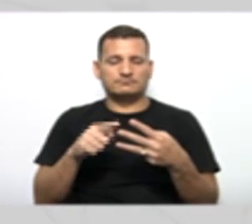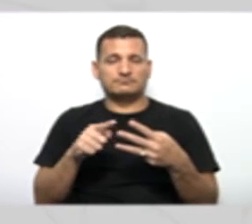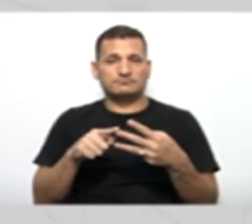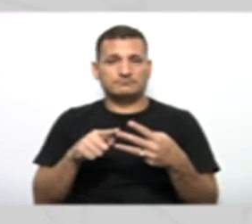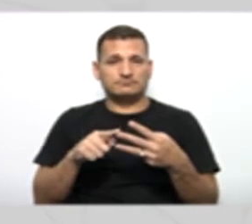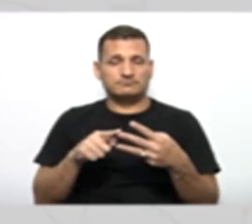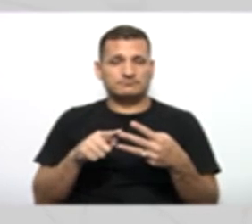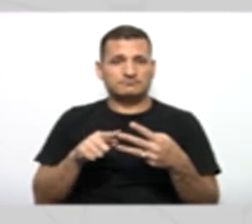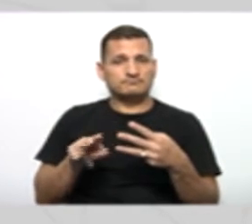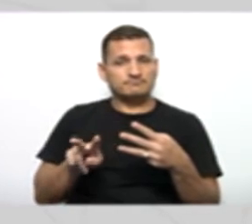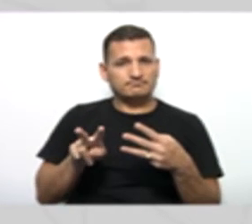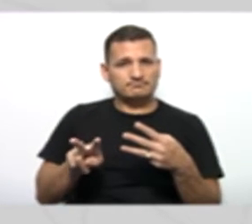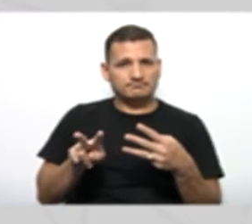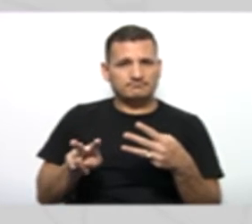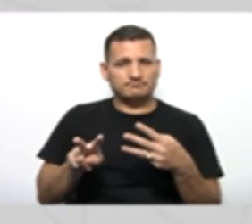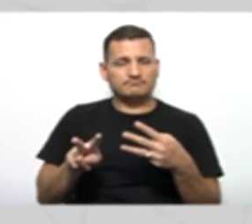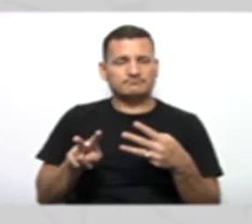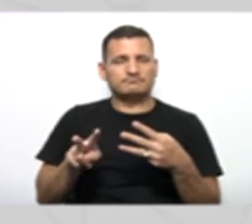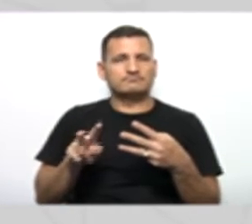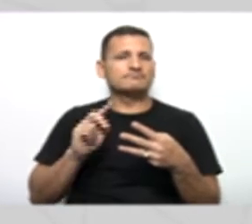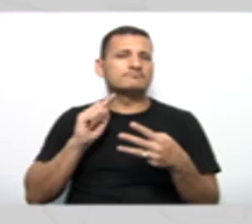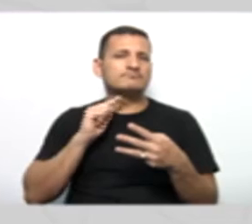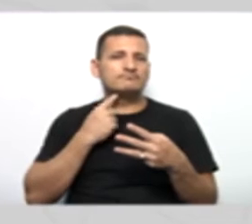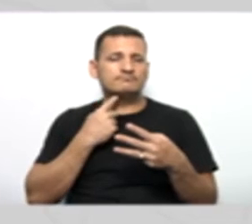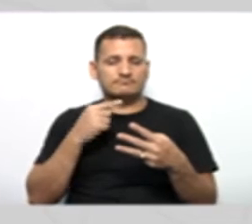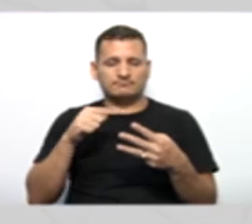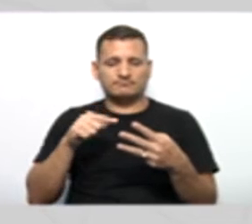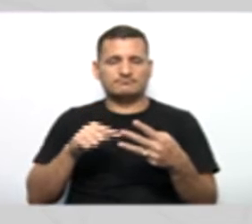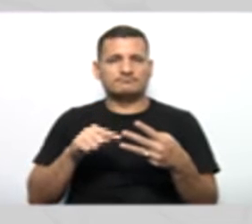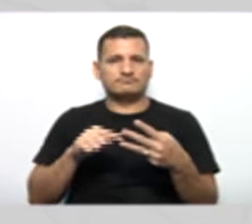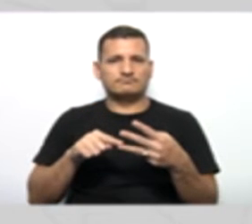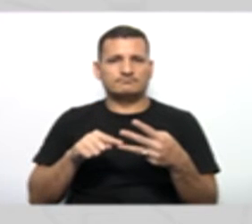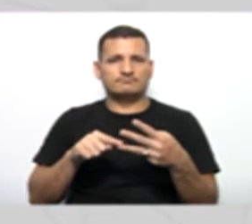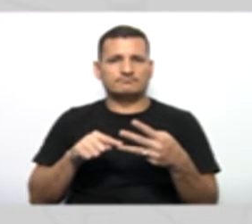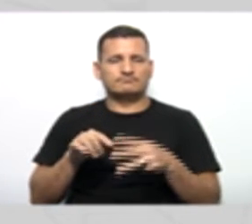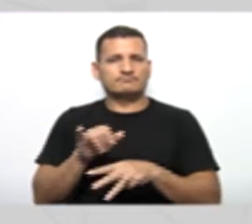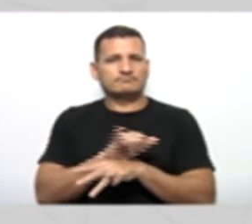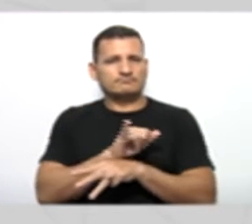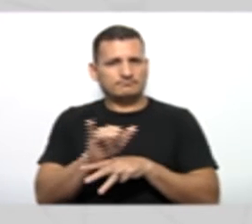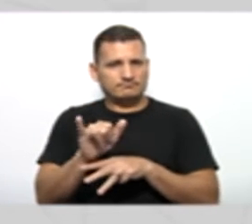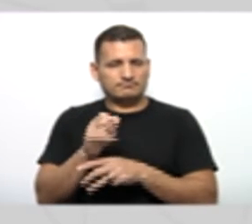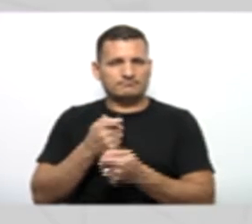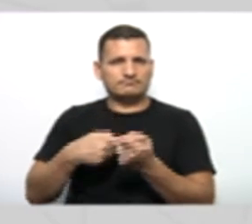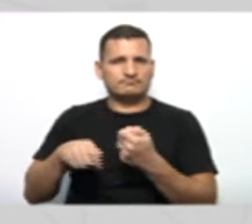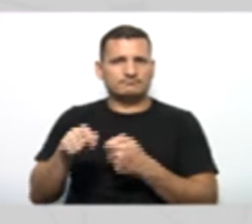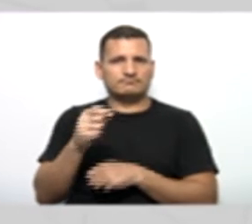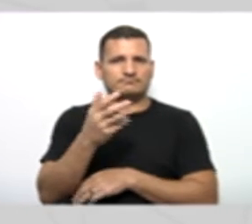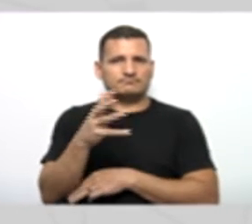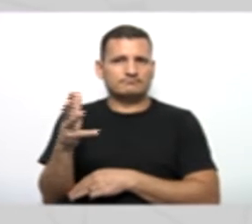da poluição e abordagem estratégica da gestão ambiental.